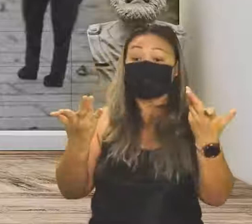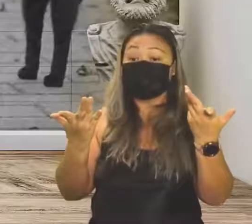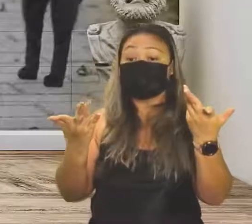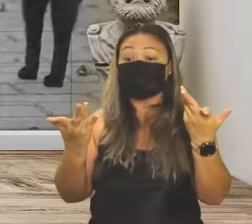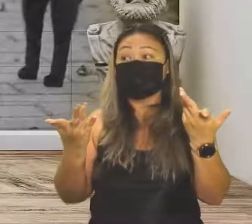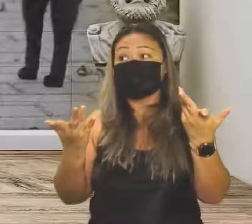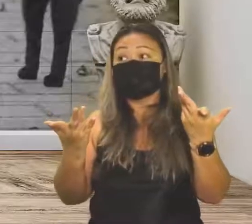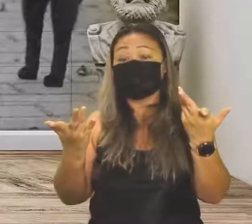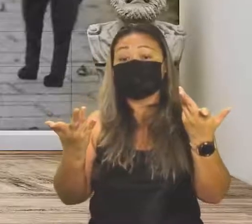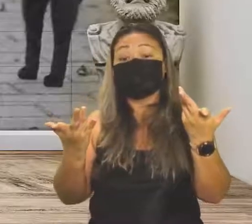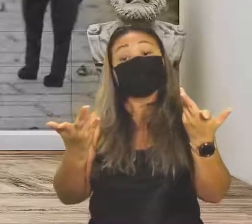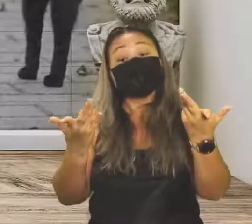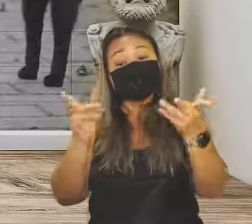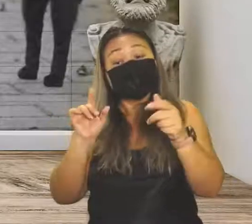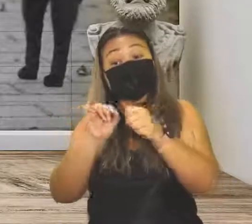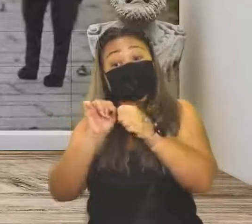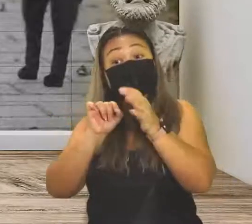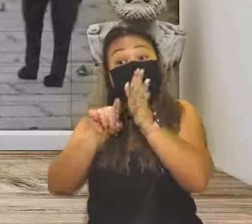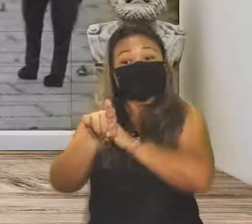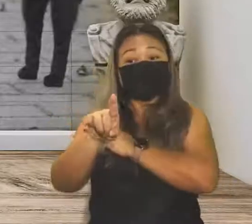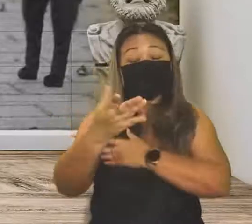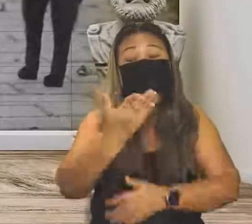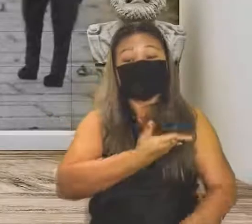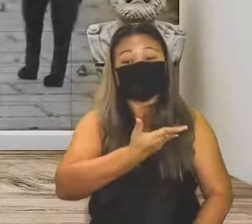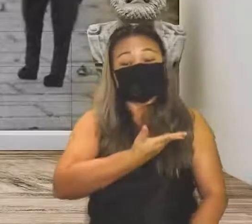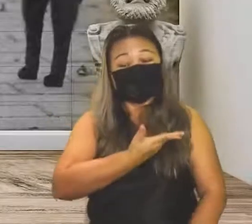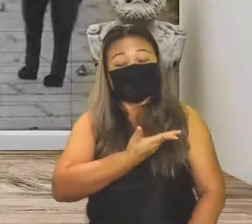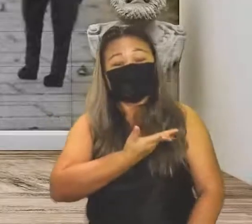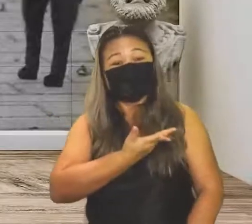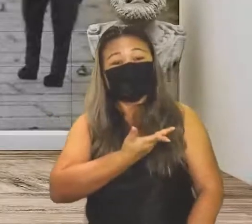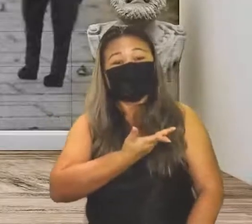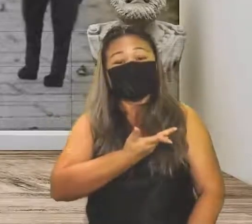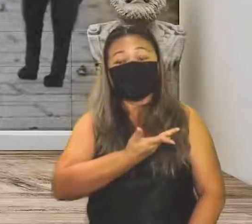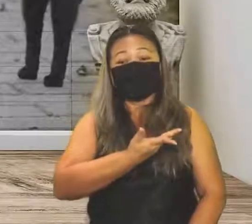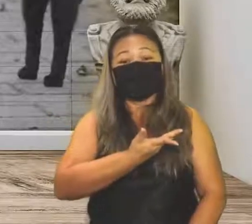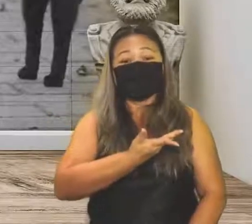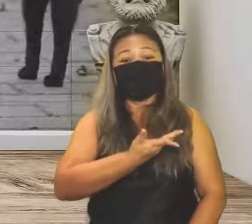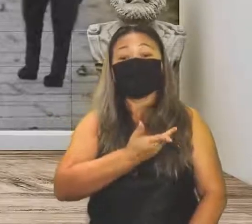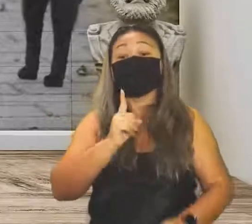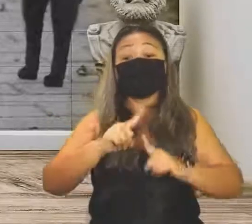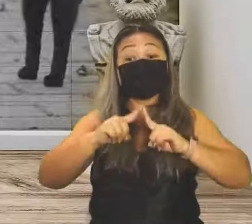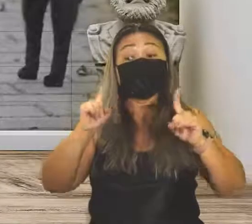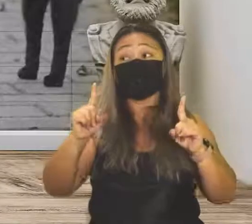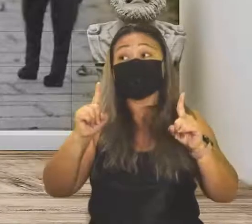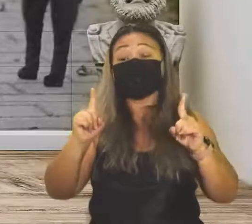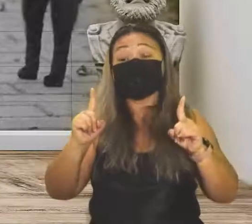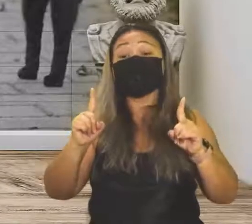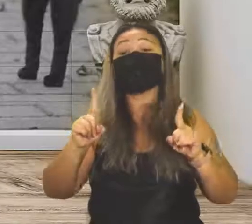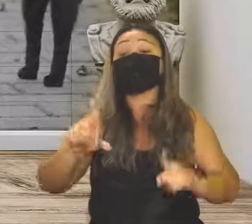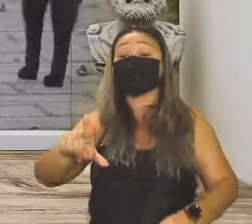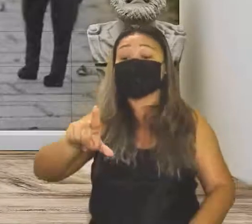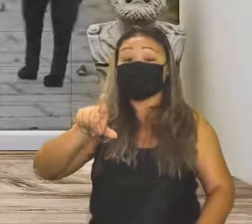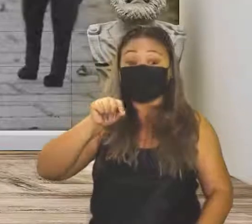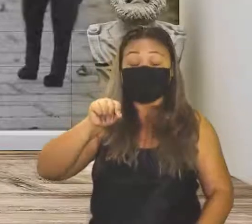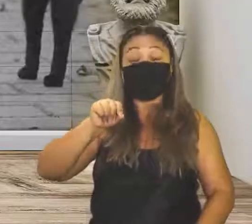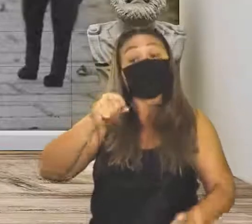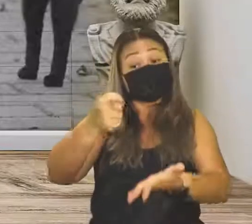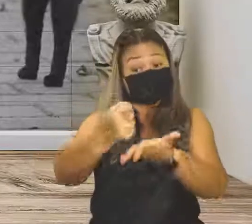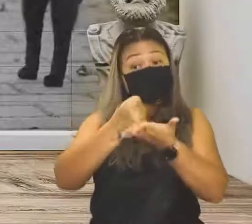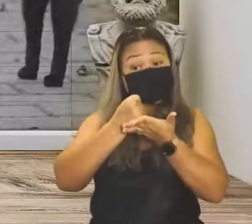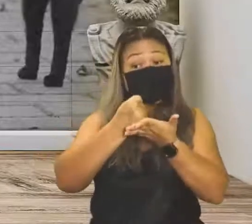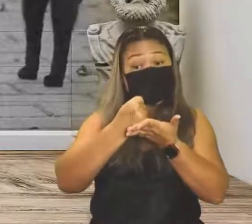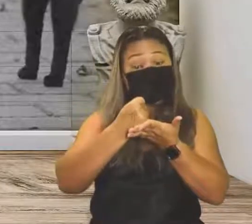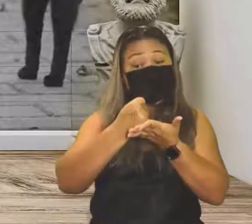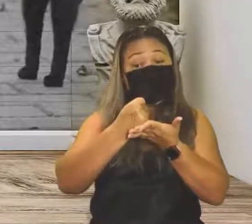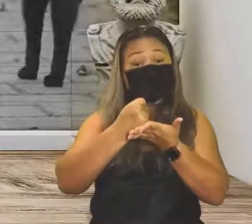posso até consultar os universitários, meus colegas, só uma ideia. Mas que a decisão dele sempre para ajudar, tá?